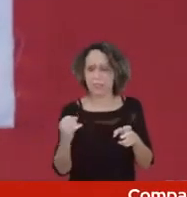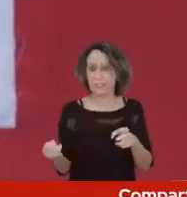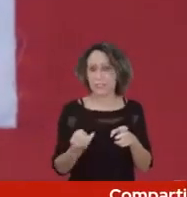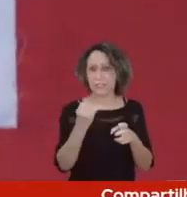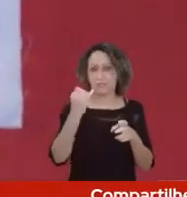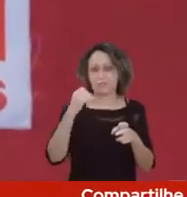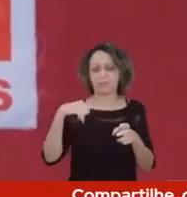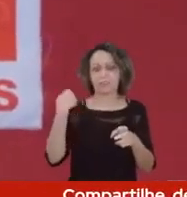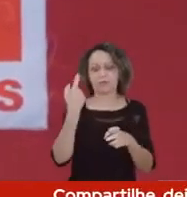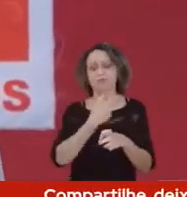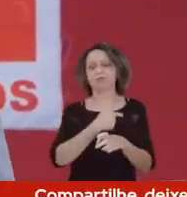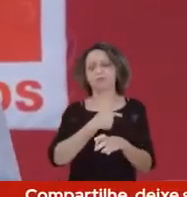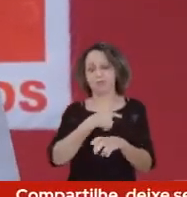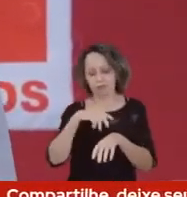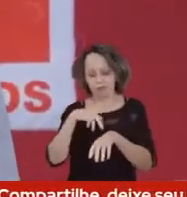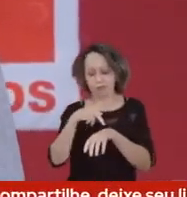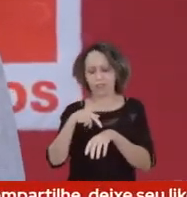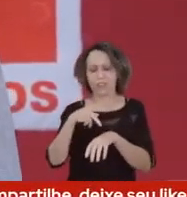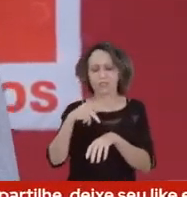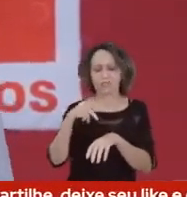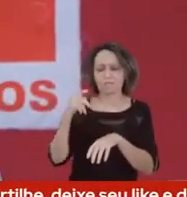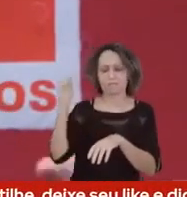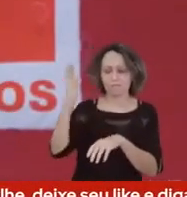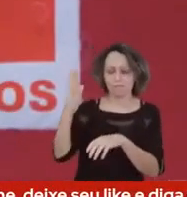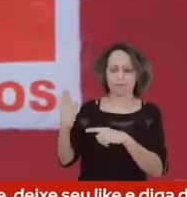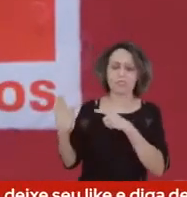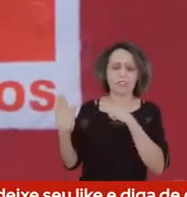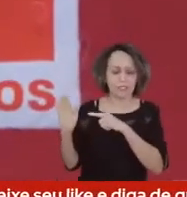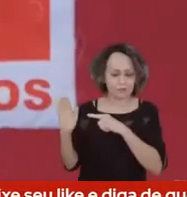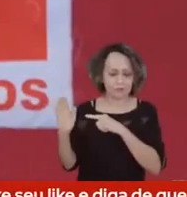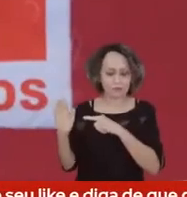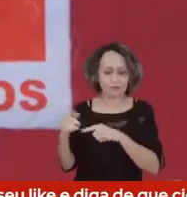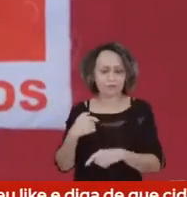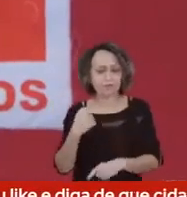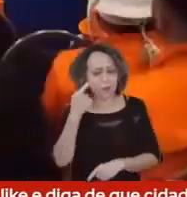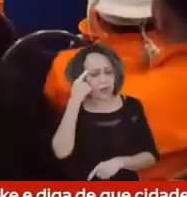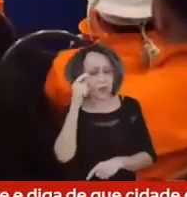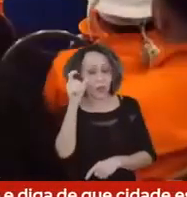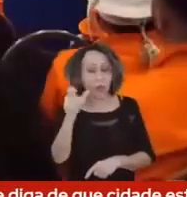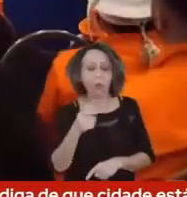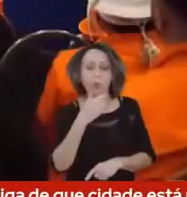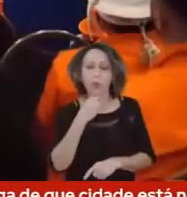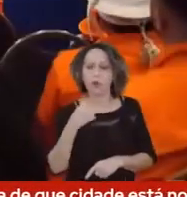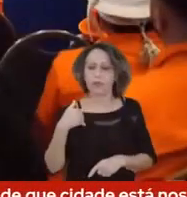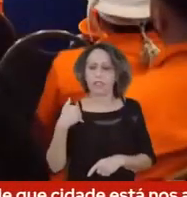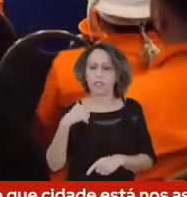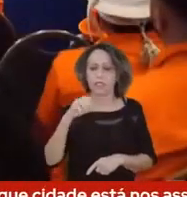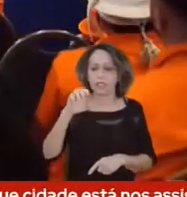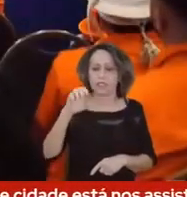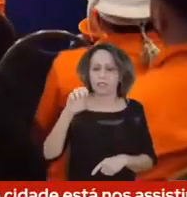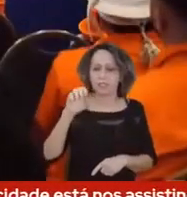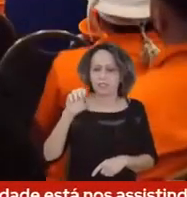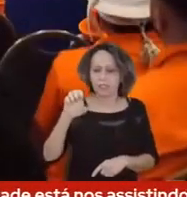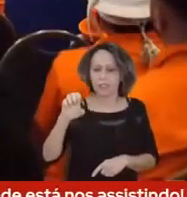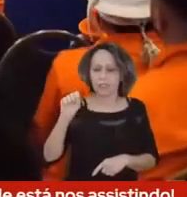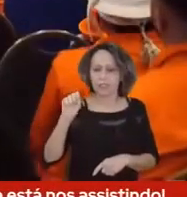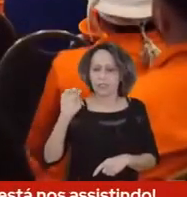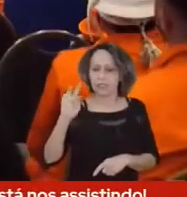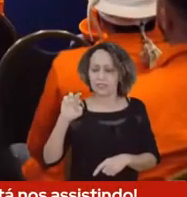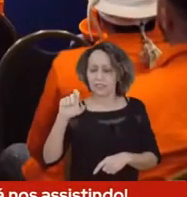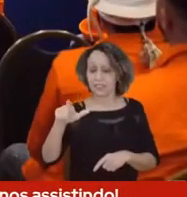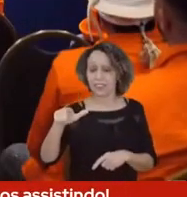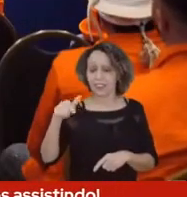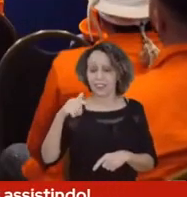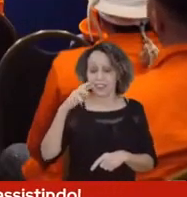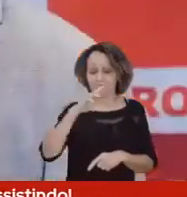vejo um homem da idade do Estrela, o meu fura-poço, sabe? O meu fura-poço. Eu fico com muito orgulho